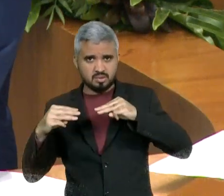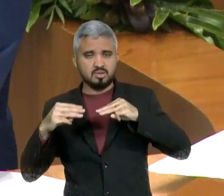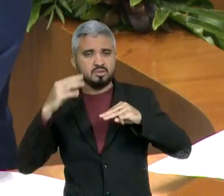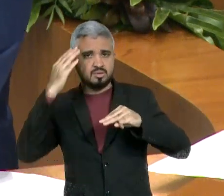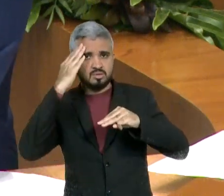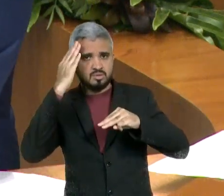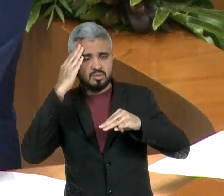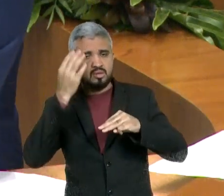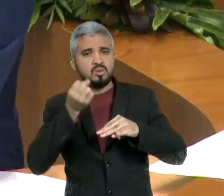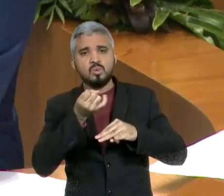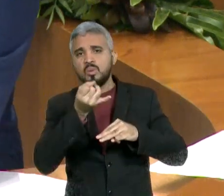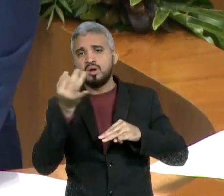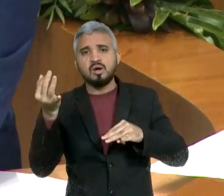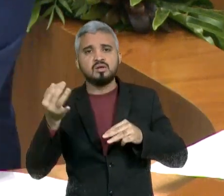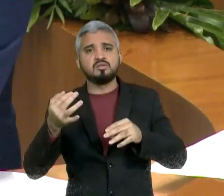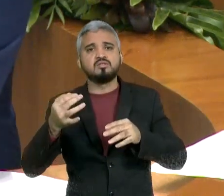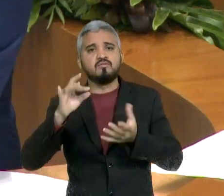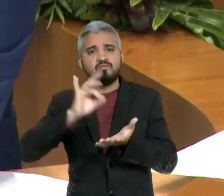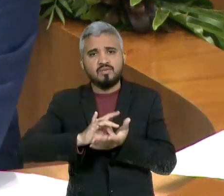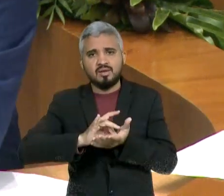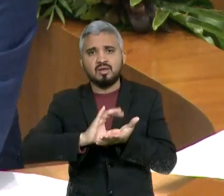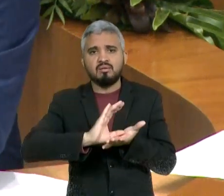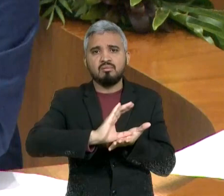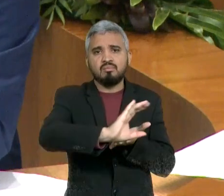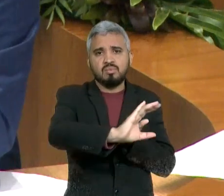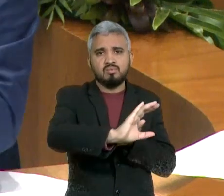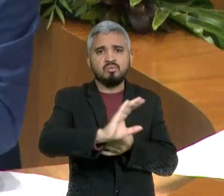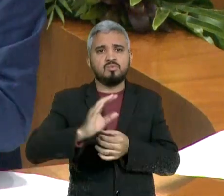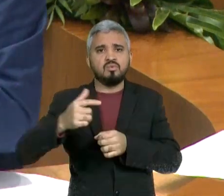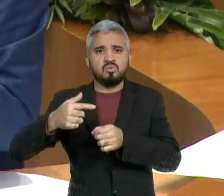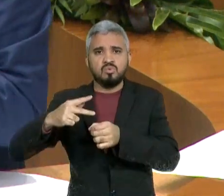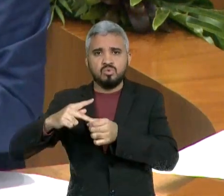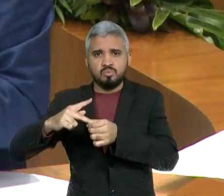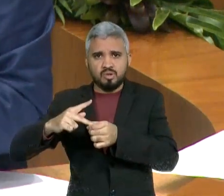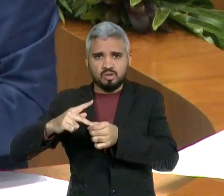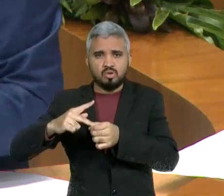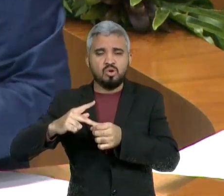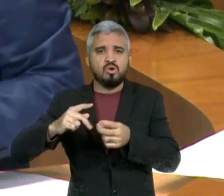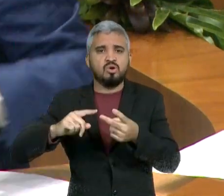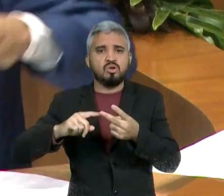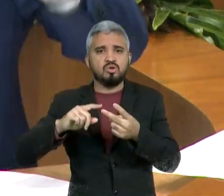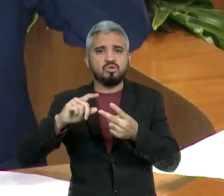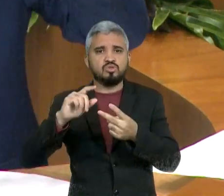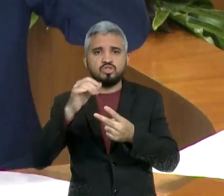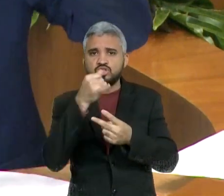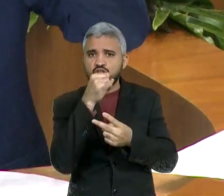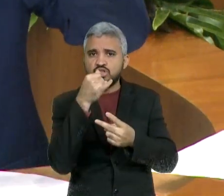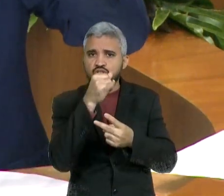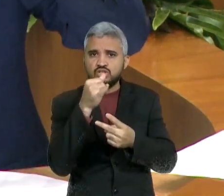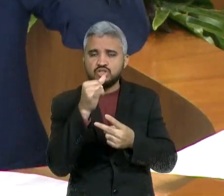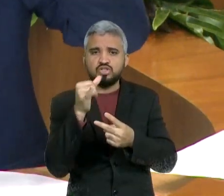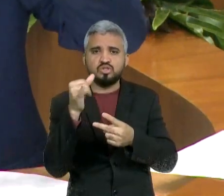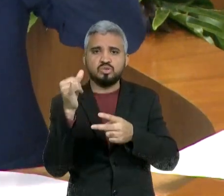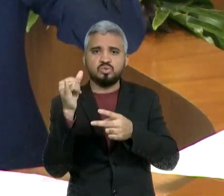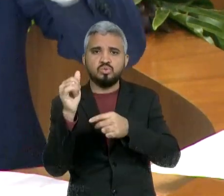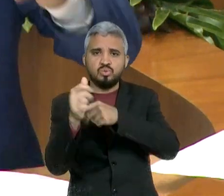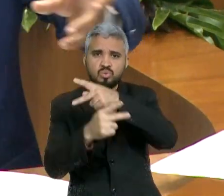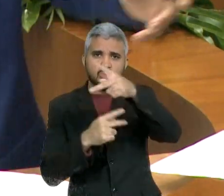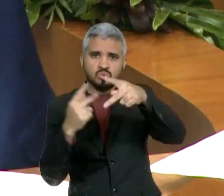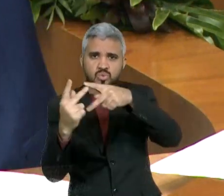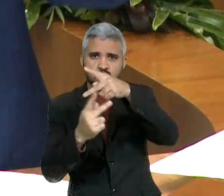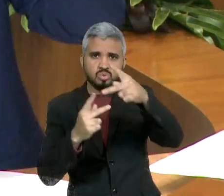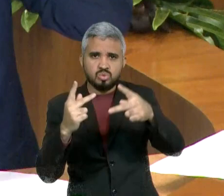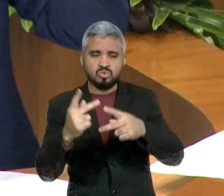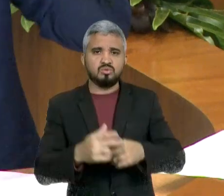recebeu dos royalties e quanto foi arrecadado nos últimos 3 anos com voucher do